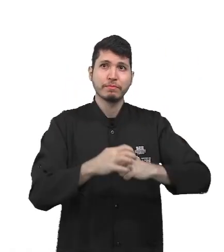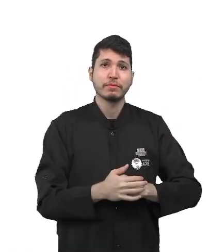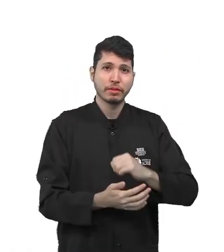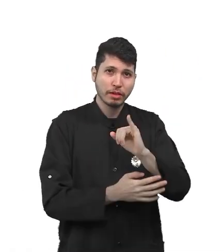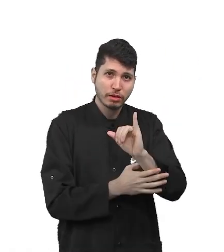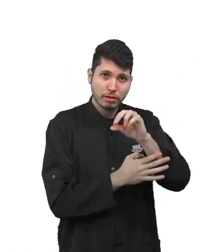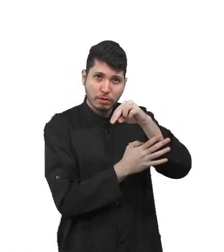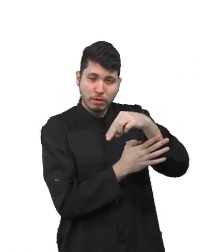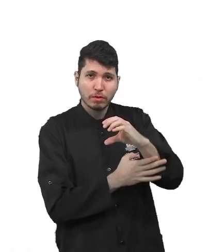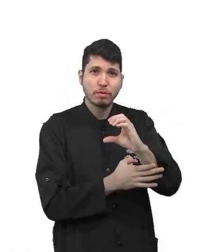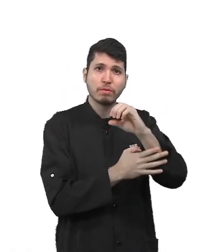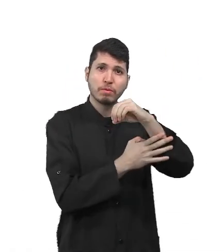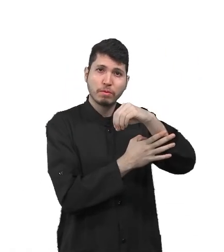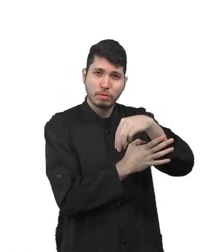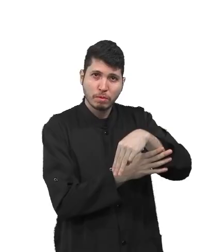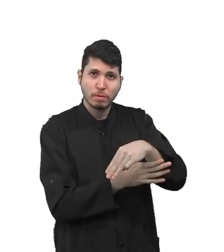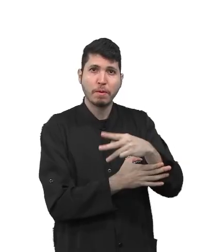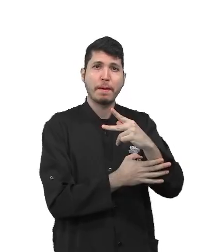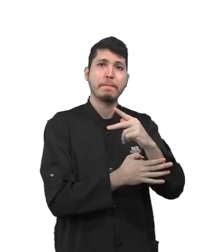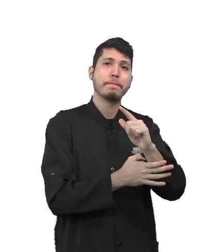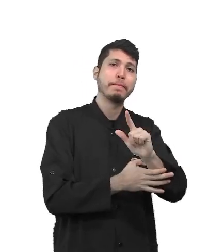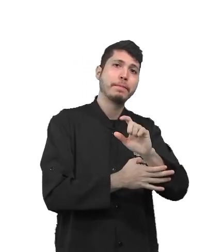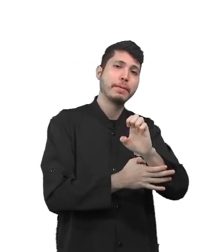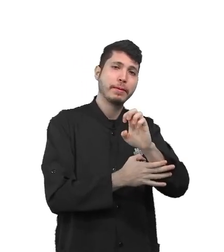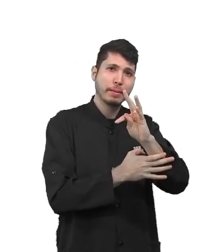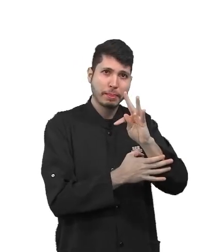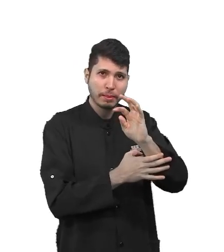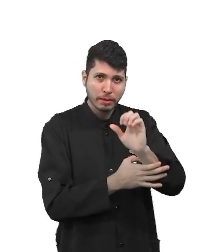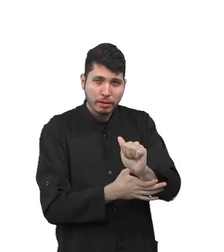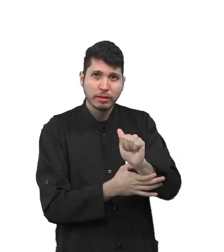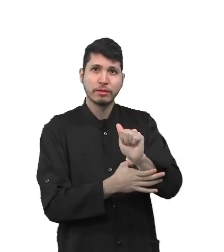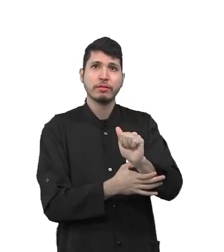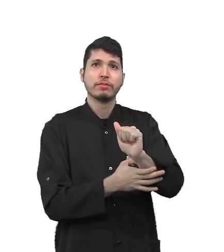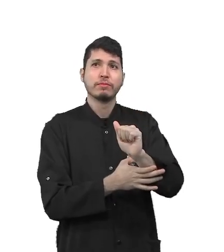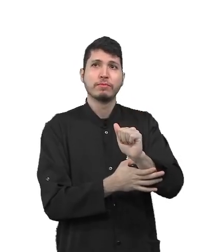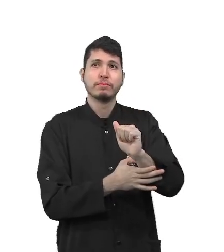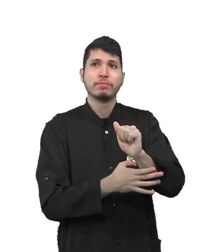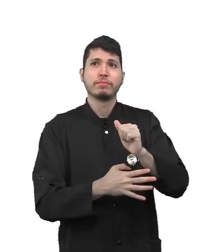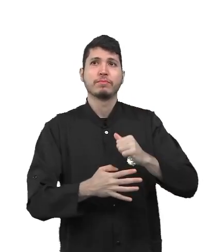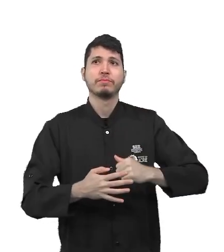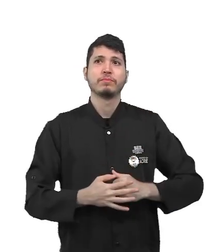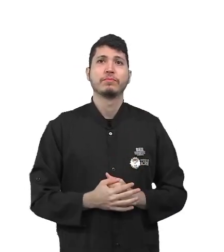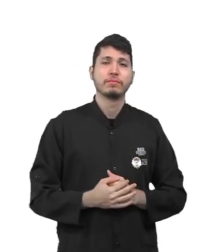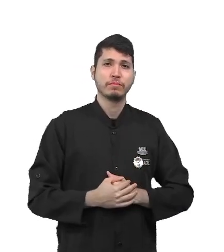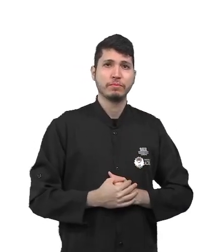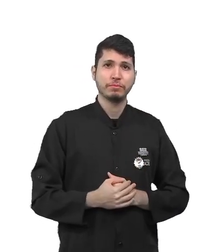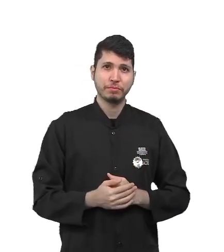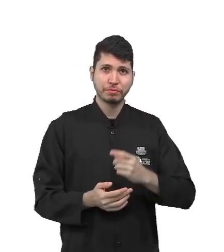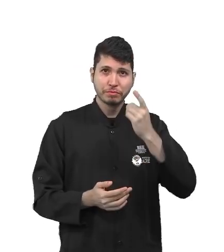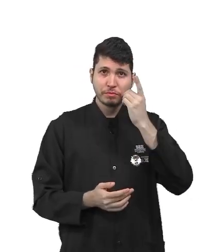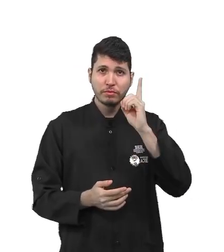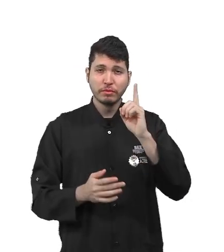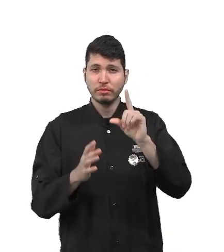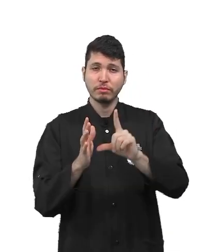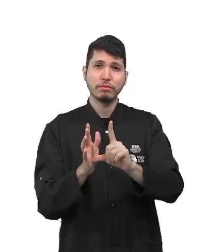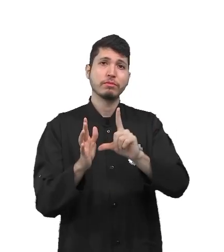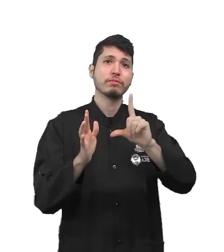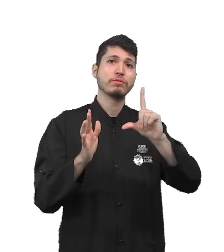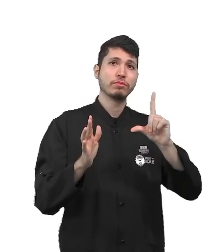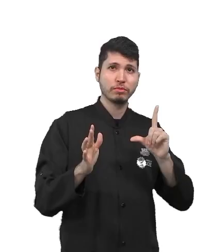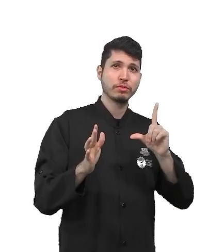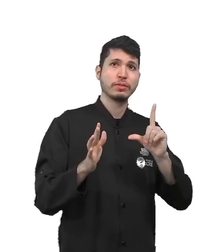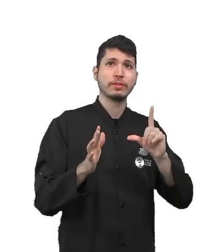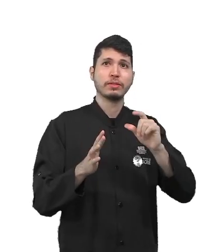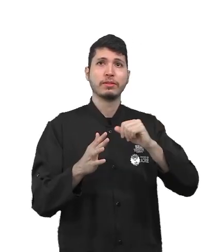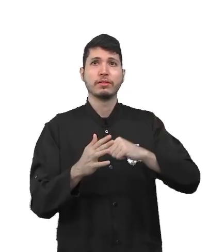gente? Em que T é expressa em tempo, no caso em dia, né? E o dia anterior à primeira infecção. E que tal expressão é